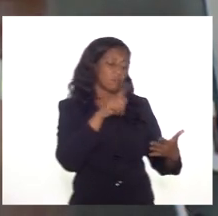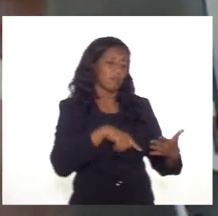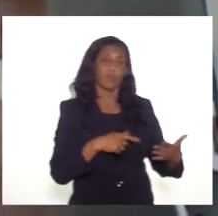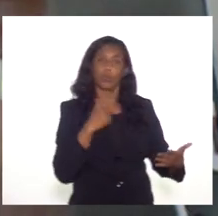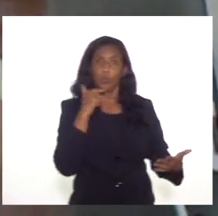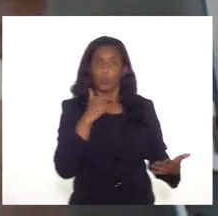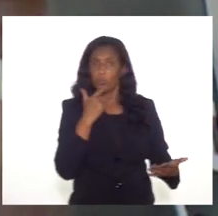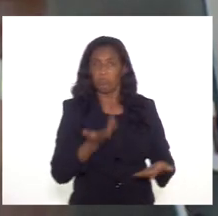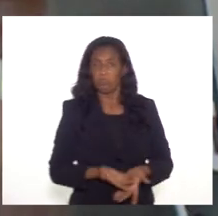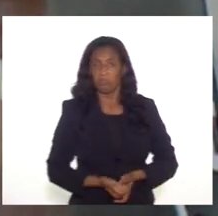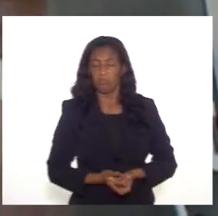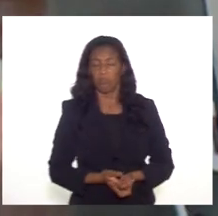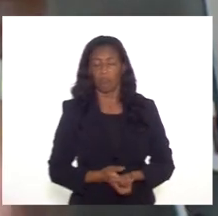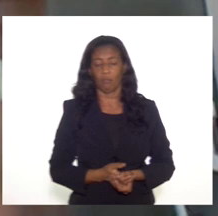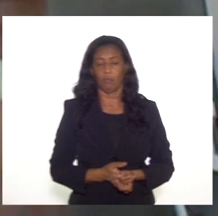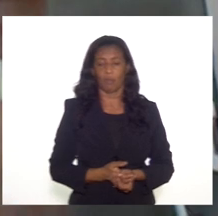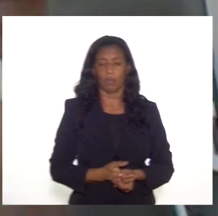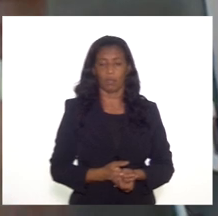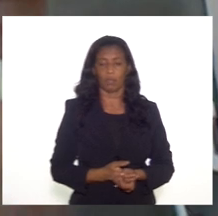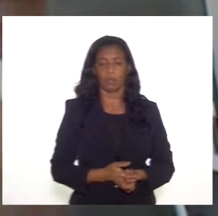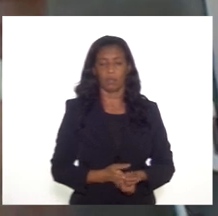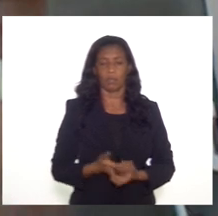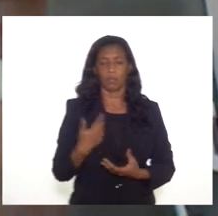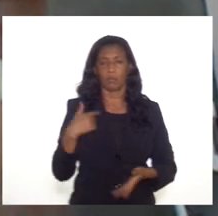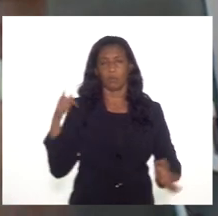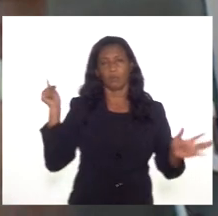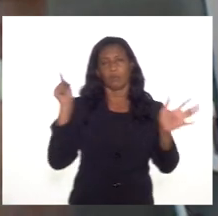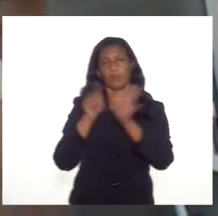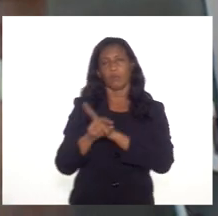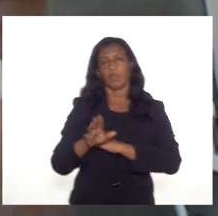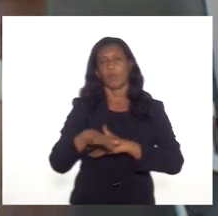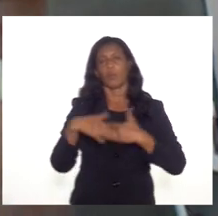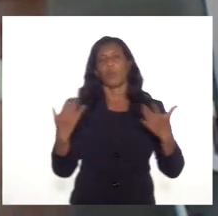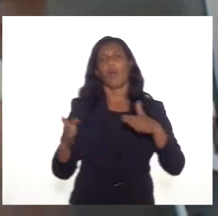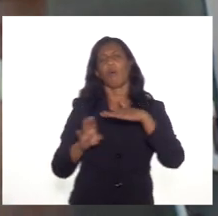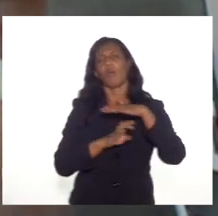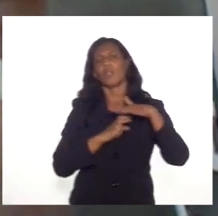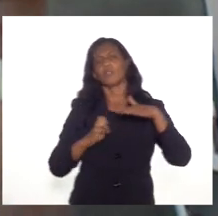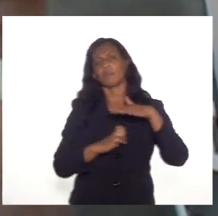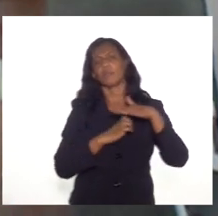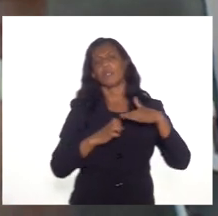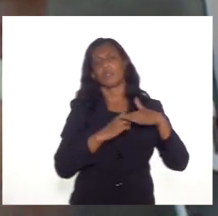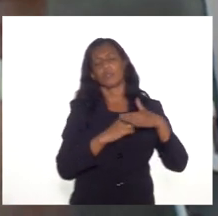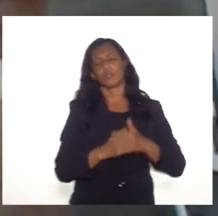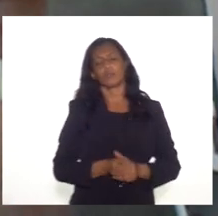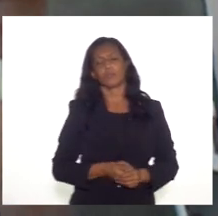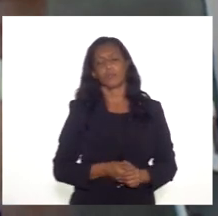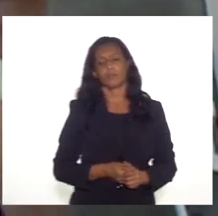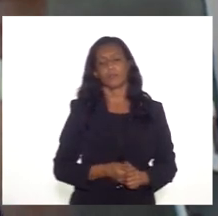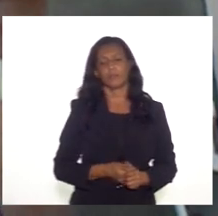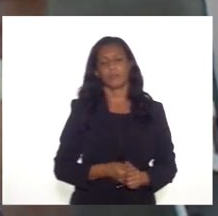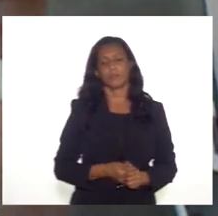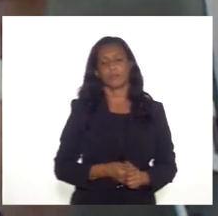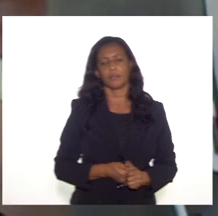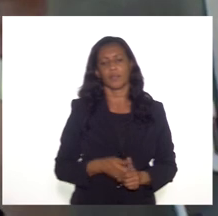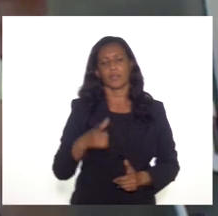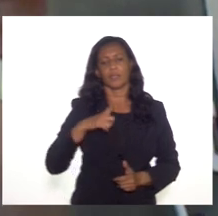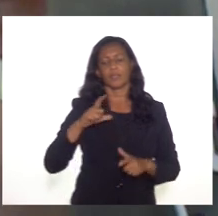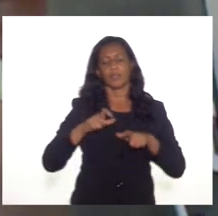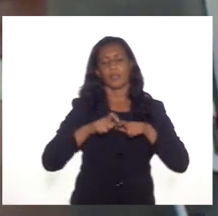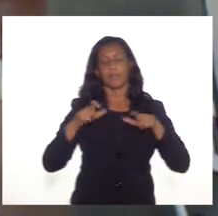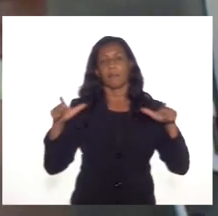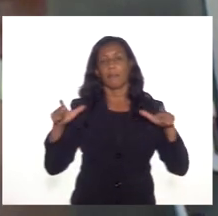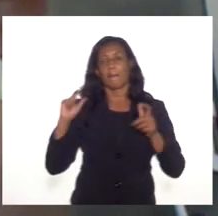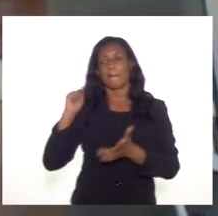não conseguimos votar. E aí eu perguntei na época, quais seriam as empresas, as empresas que têm maiores